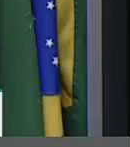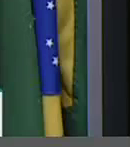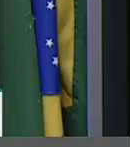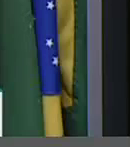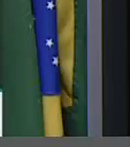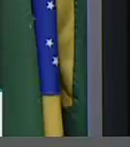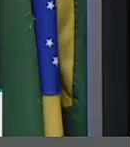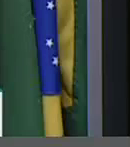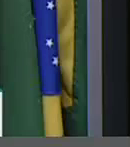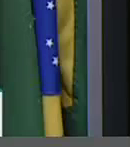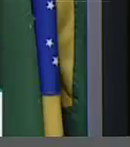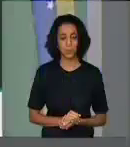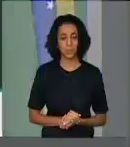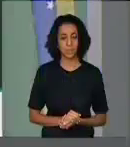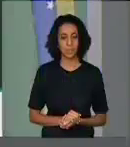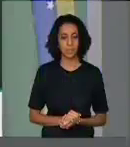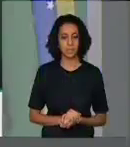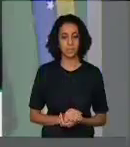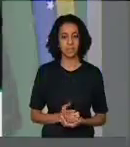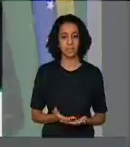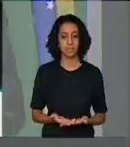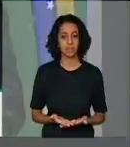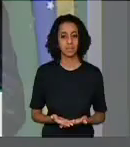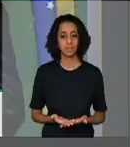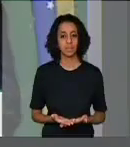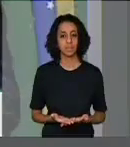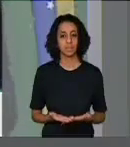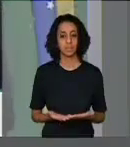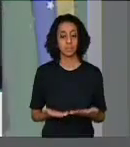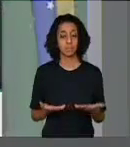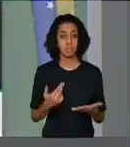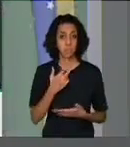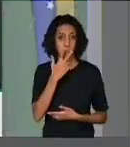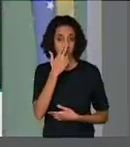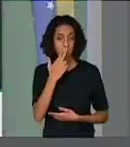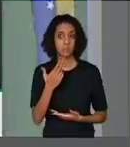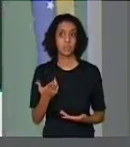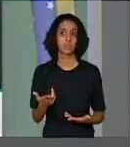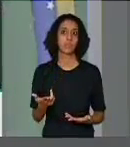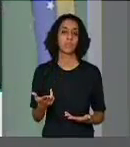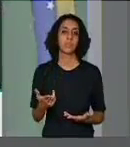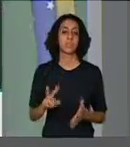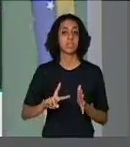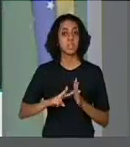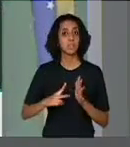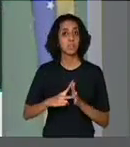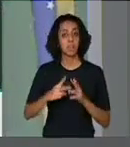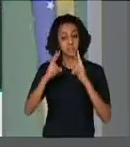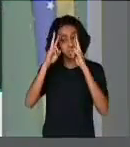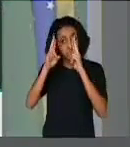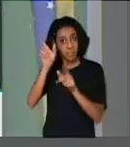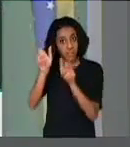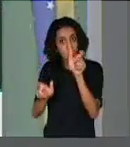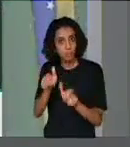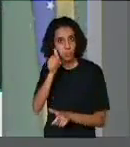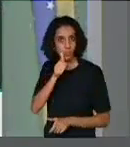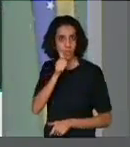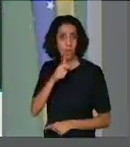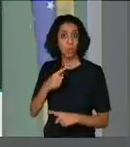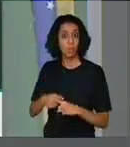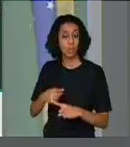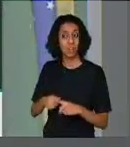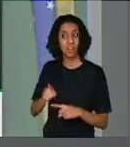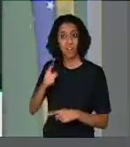dela, se foi certo ou errado, mas ela é uma senhora que eu acho que ela engrandece a mulher brasileira. Ela faz parte